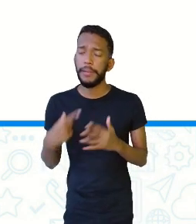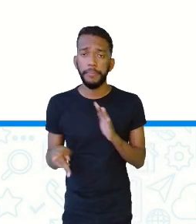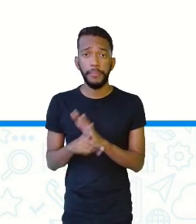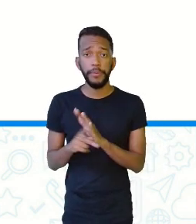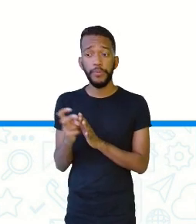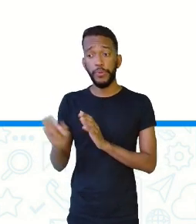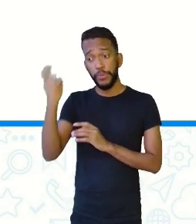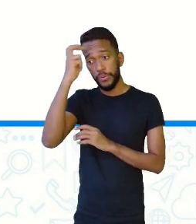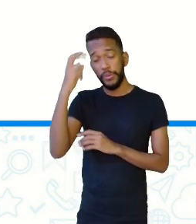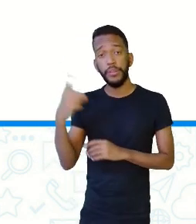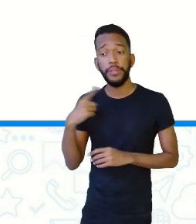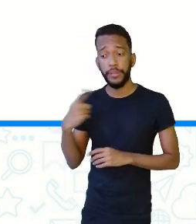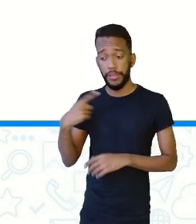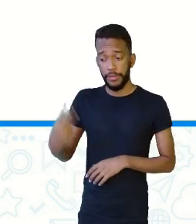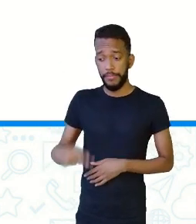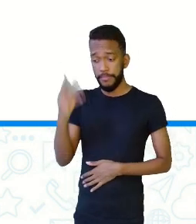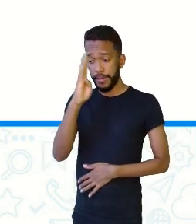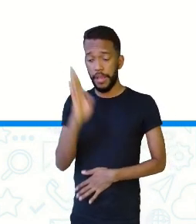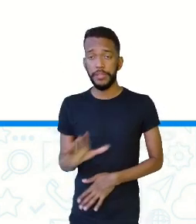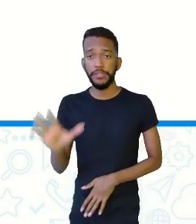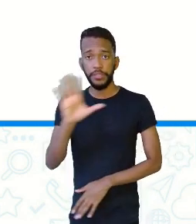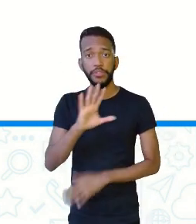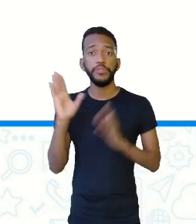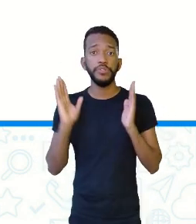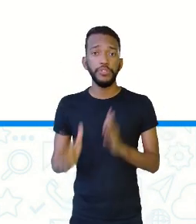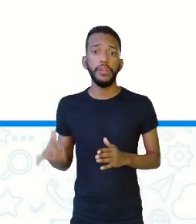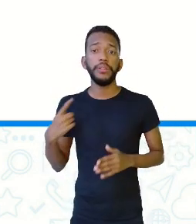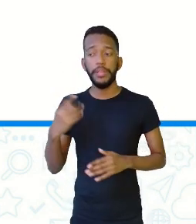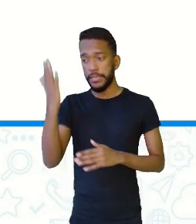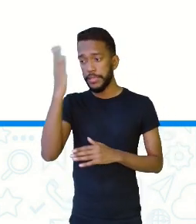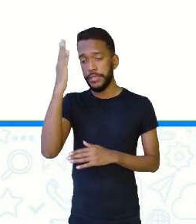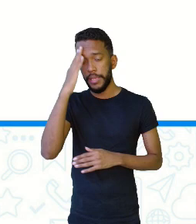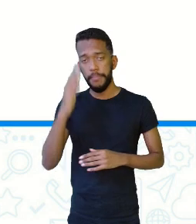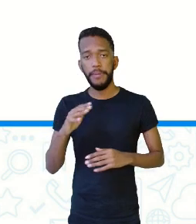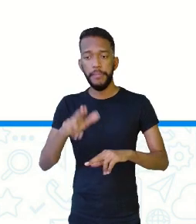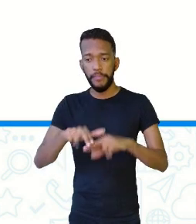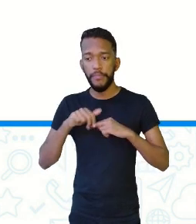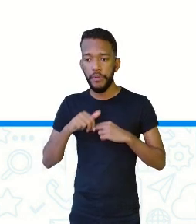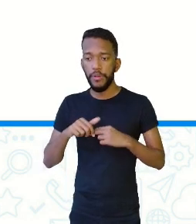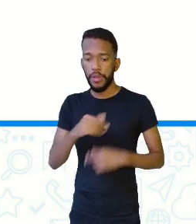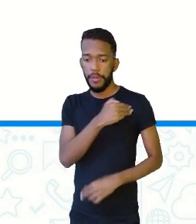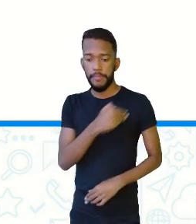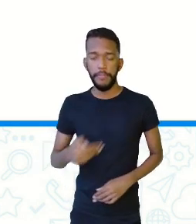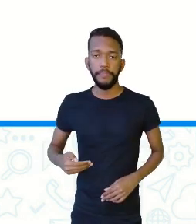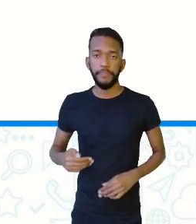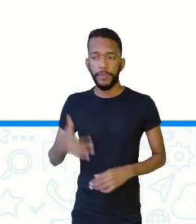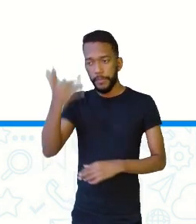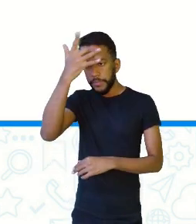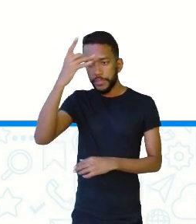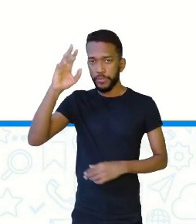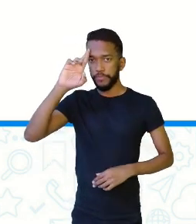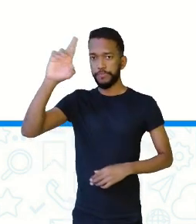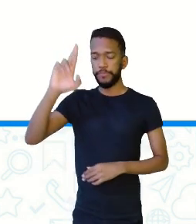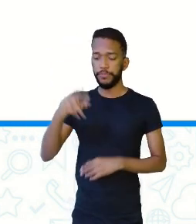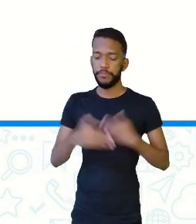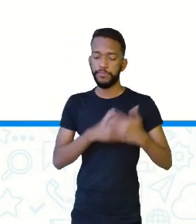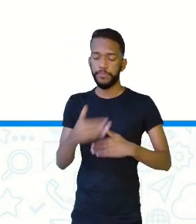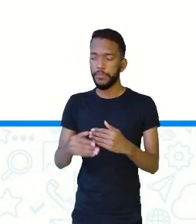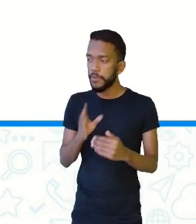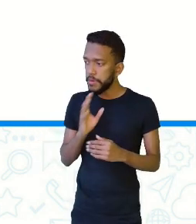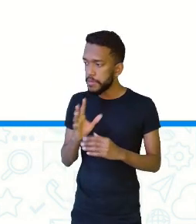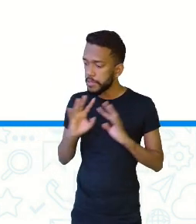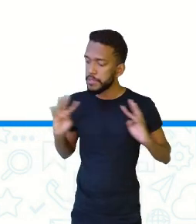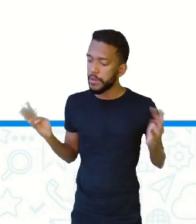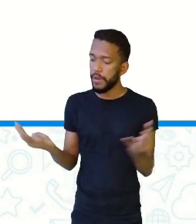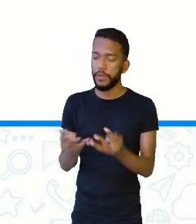cultural desenvolvida no Brasil, são o saber transmitido pelos mestres, como reconhecidos por seus pares, e a